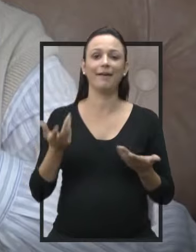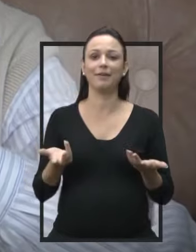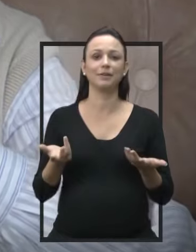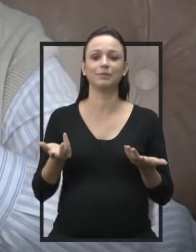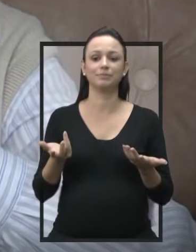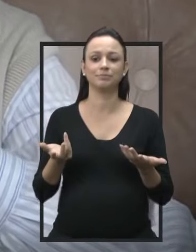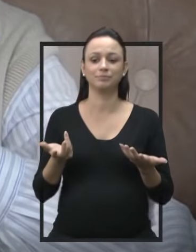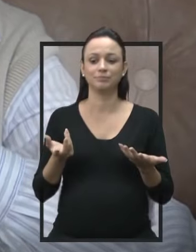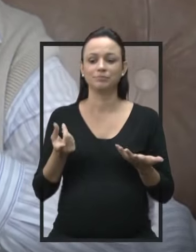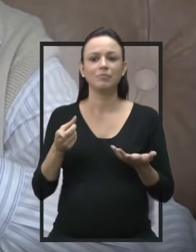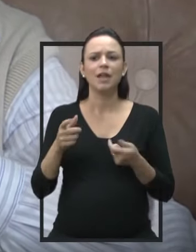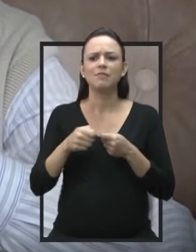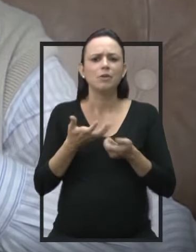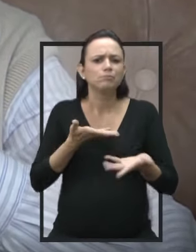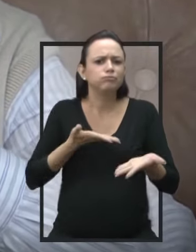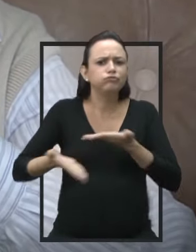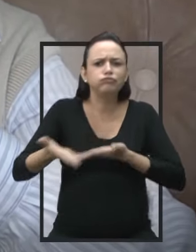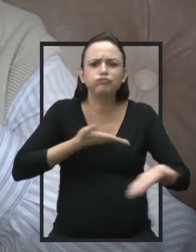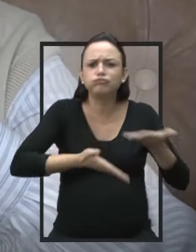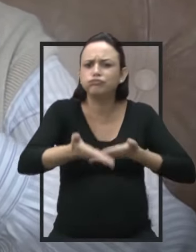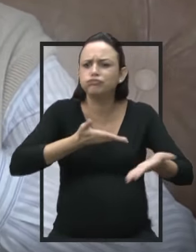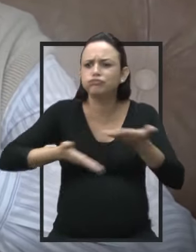assim, de um dinamismo